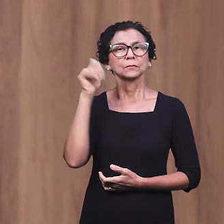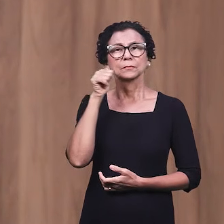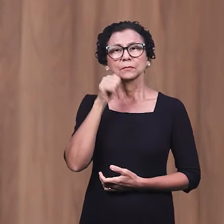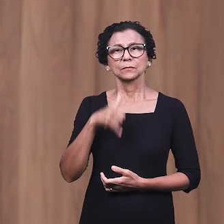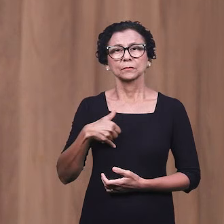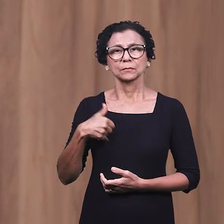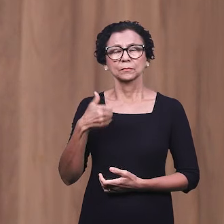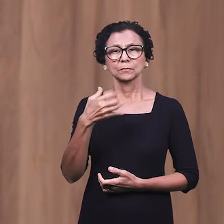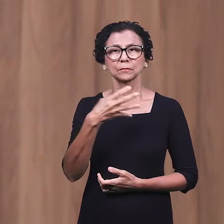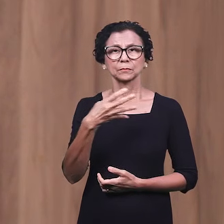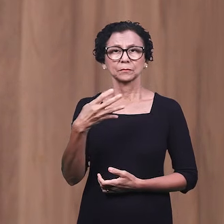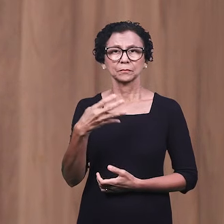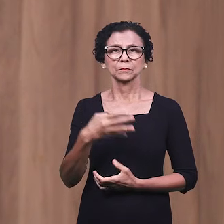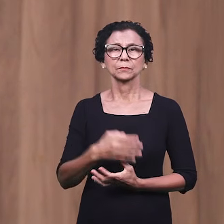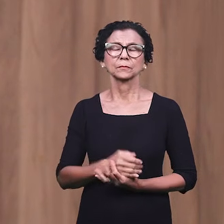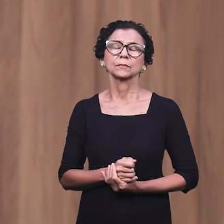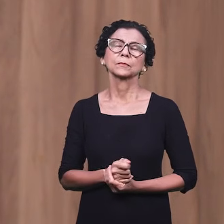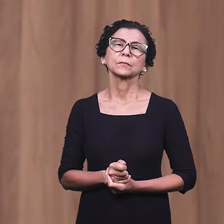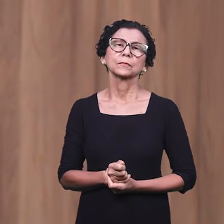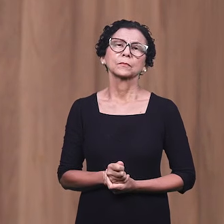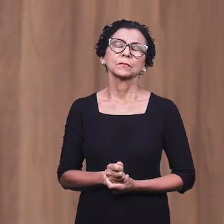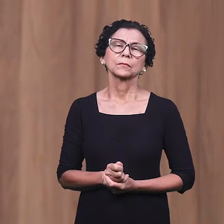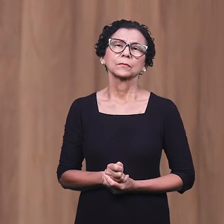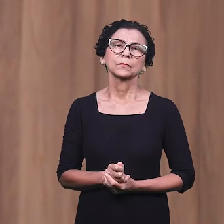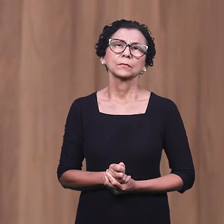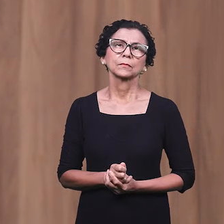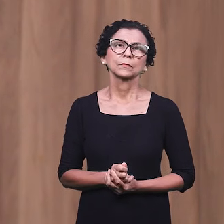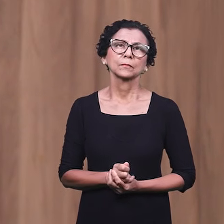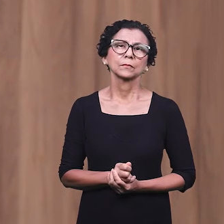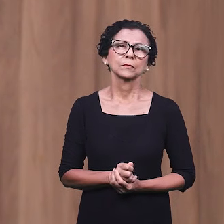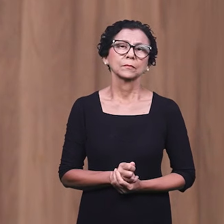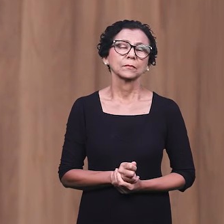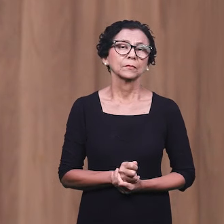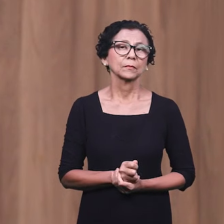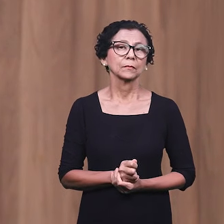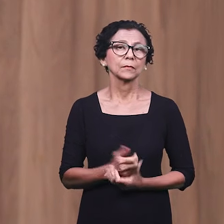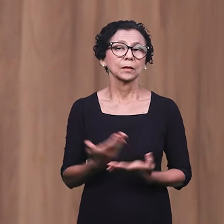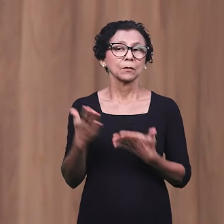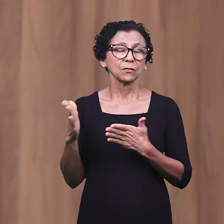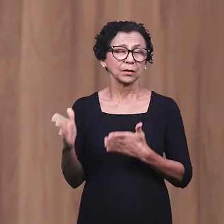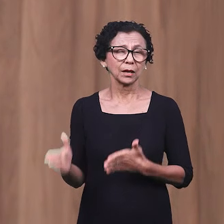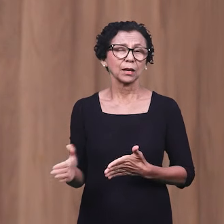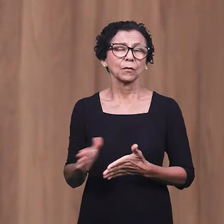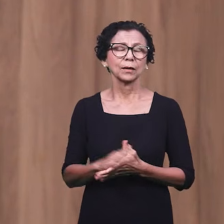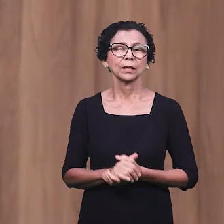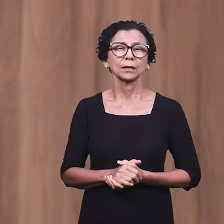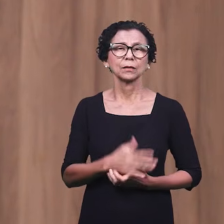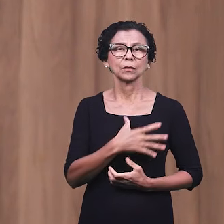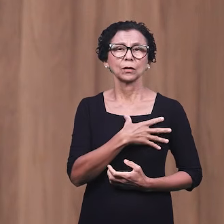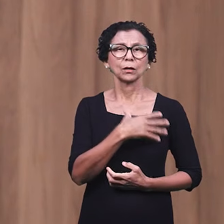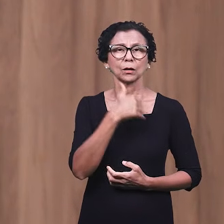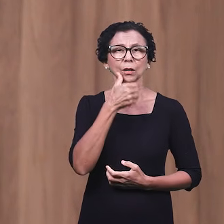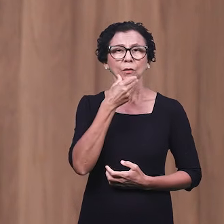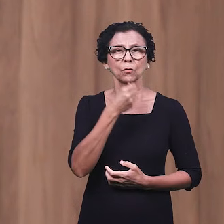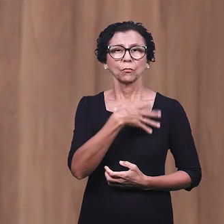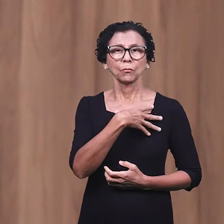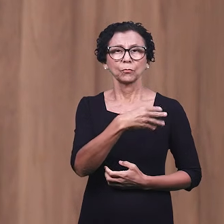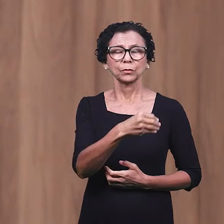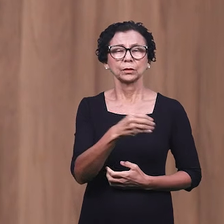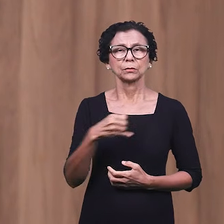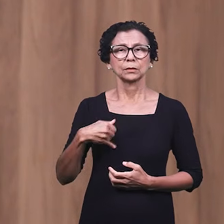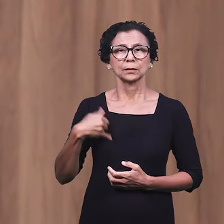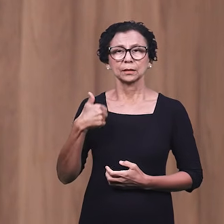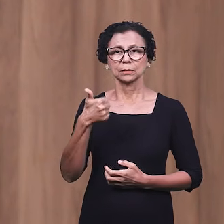tem 46 anos de idade e que tem sido servido fielmente ao Senhor. Ela tem um filho que tem 18 anos e ele é obreiro